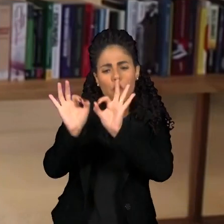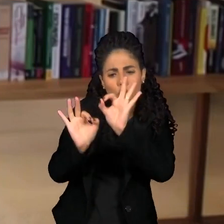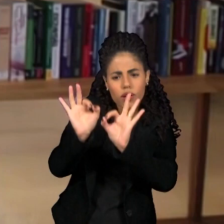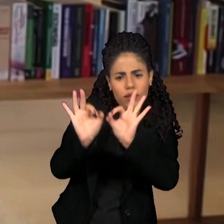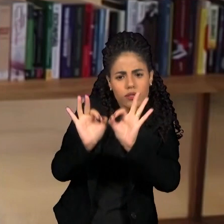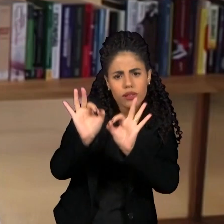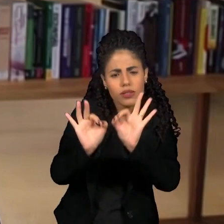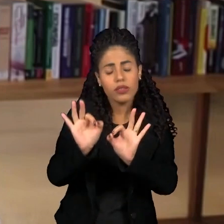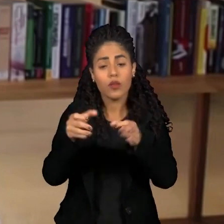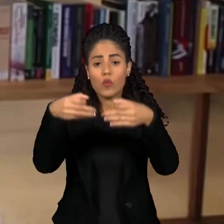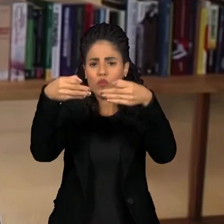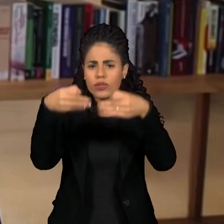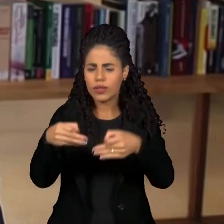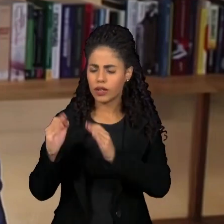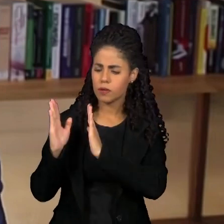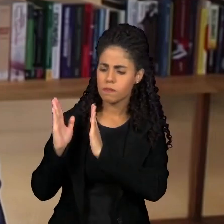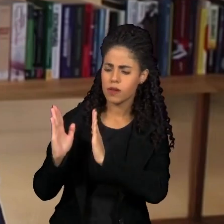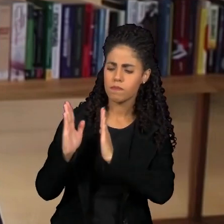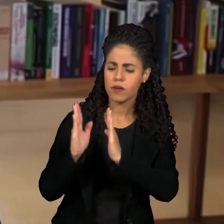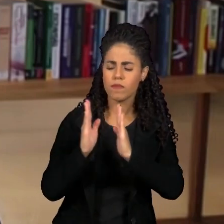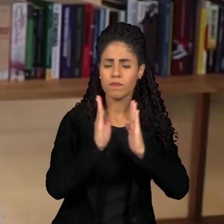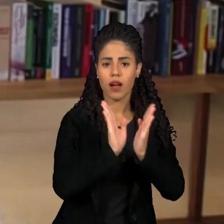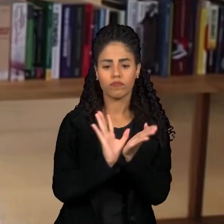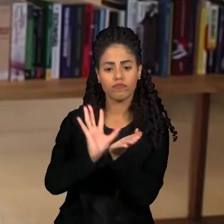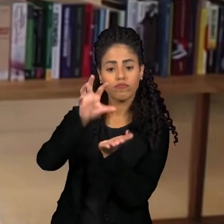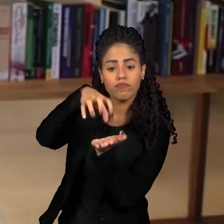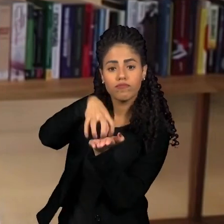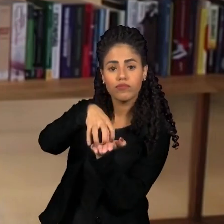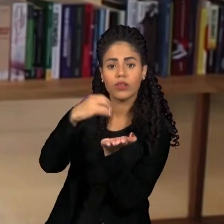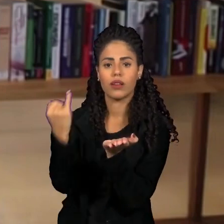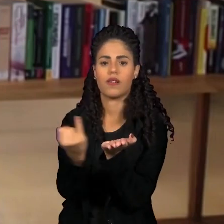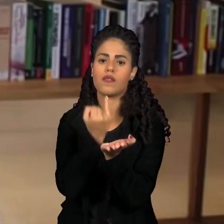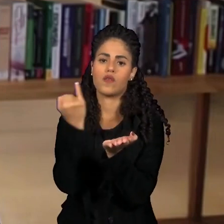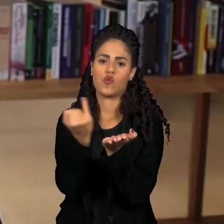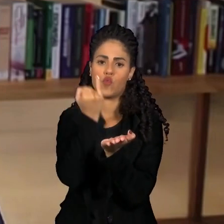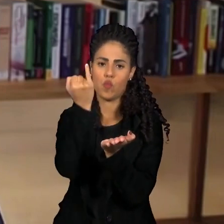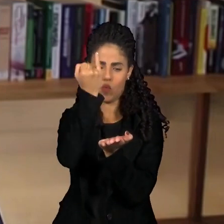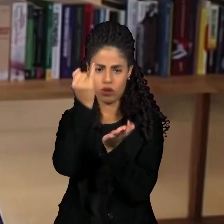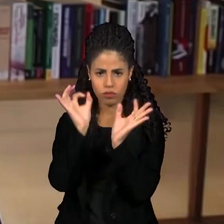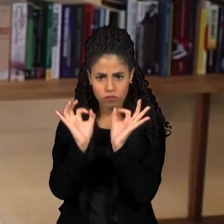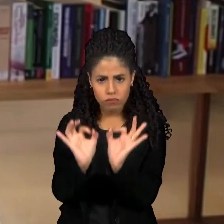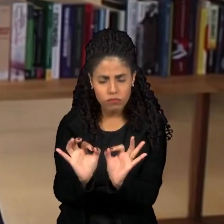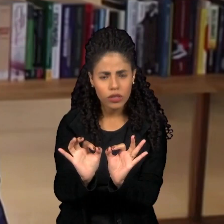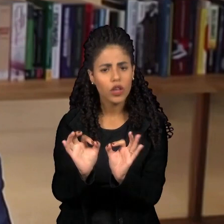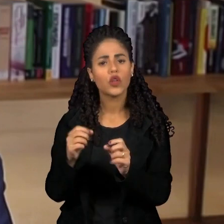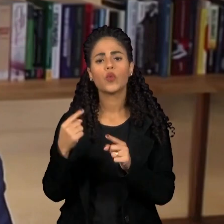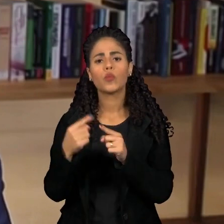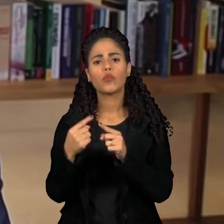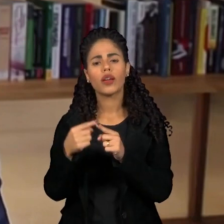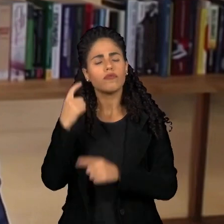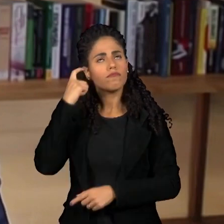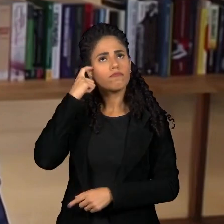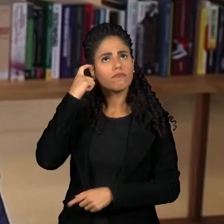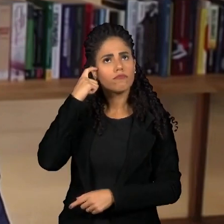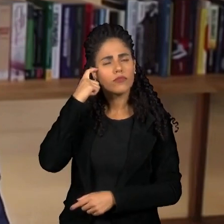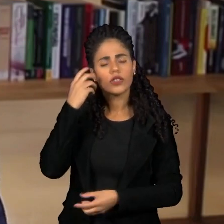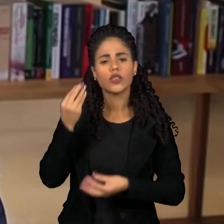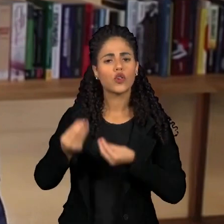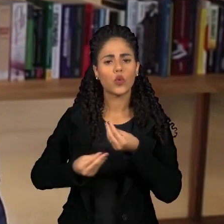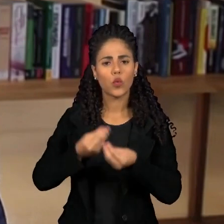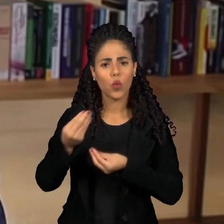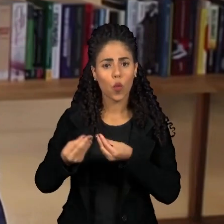e fragmentação, ele é muito central, né, ele é muito importante para a formação desse bloco, numa lógica, até como colocou o Fábio, de que